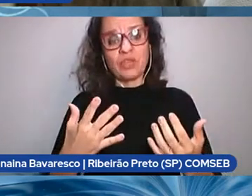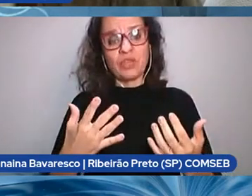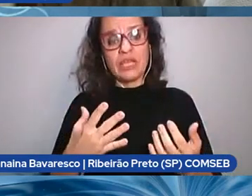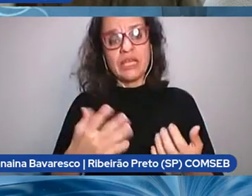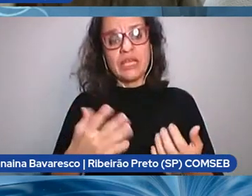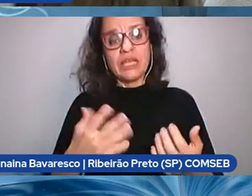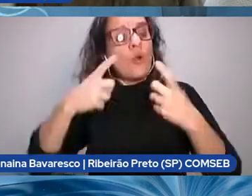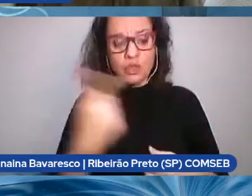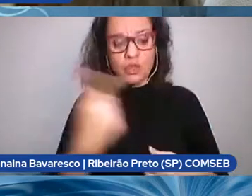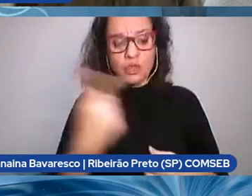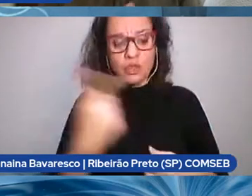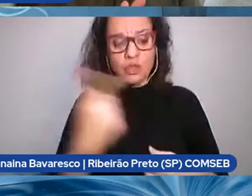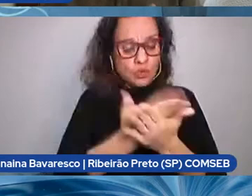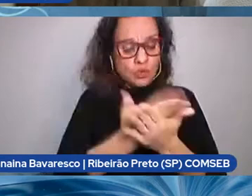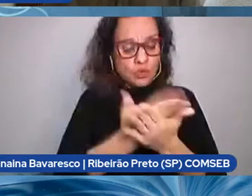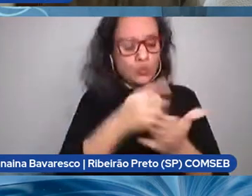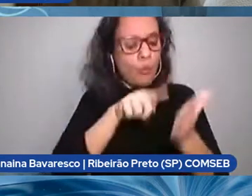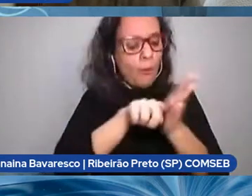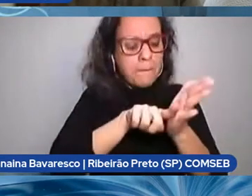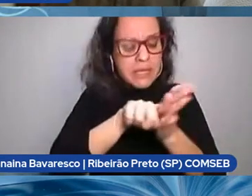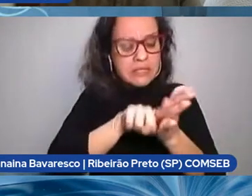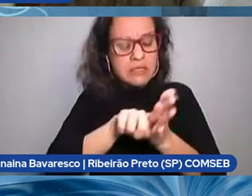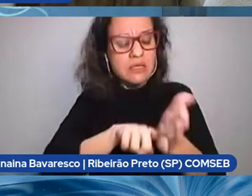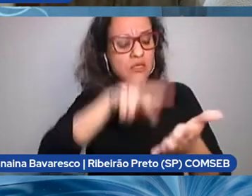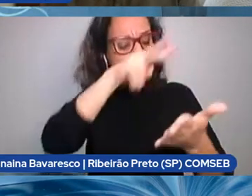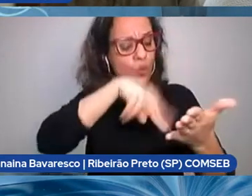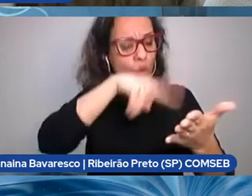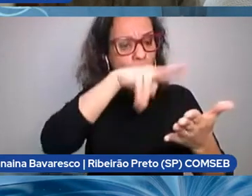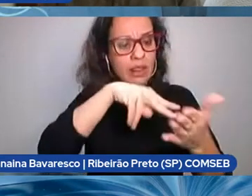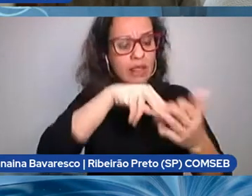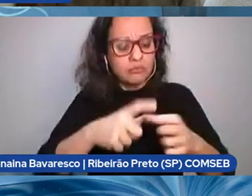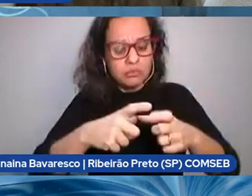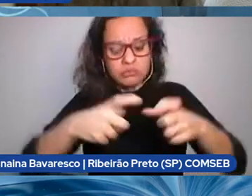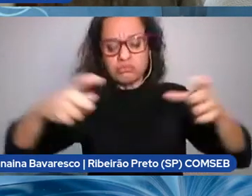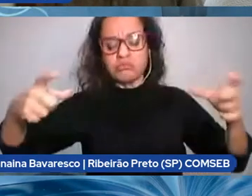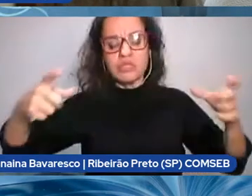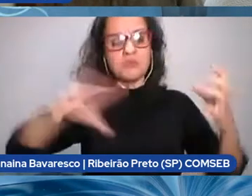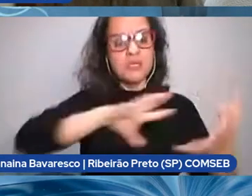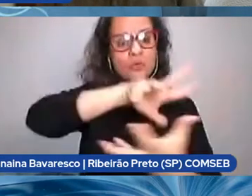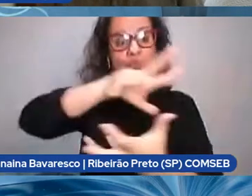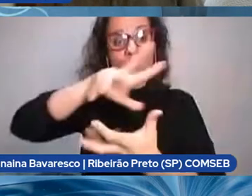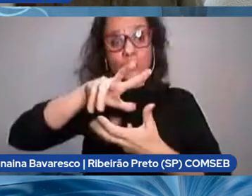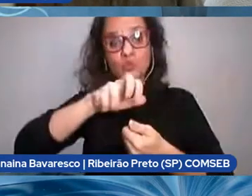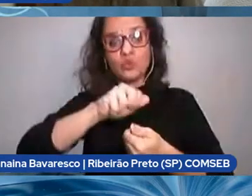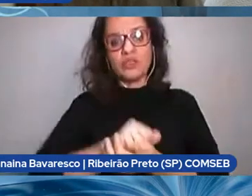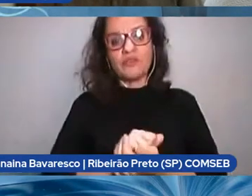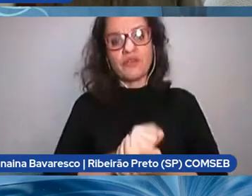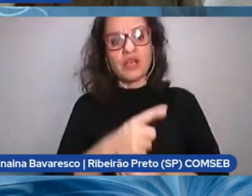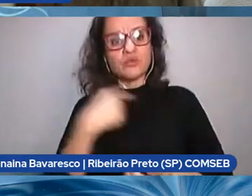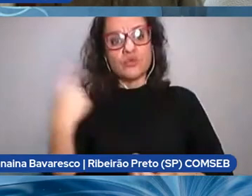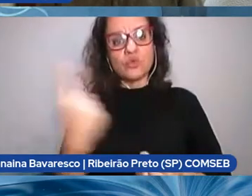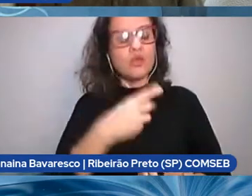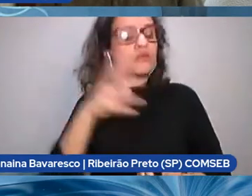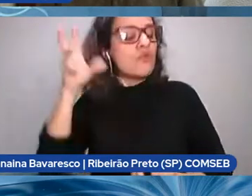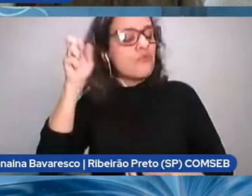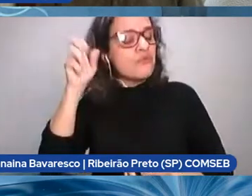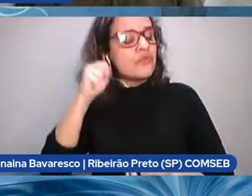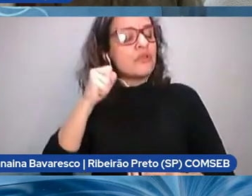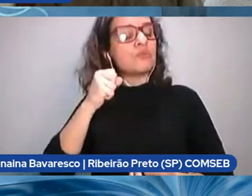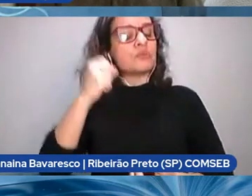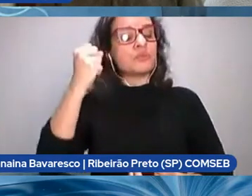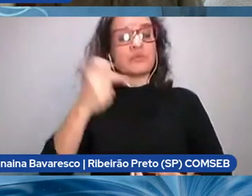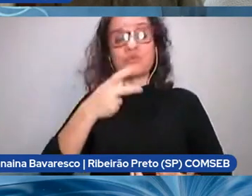a gente estuda, ou examina, ou lê sobre a expansão do universo, nós ouvimos falar que,